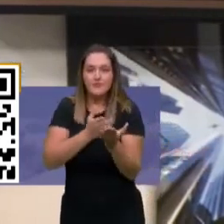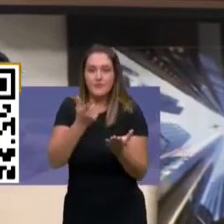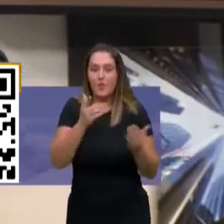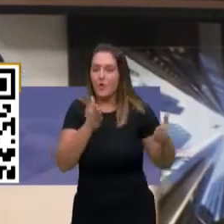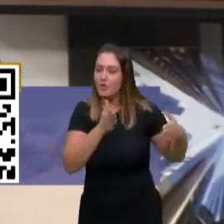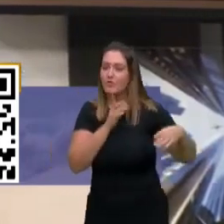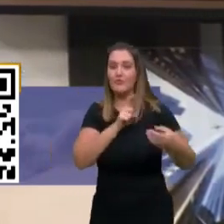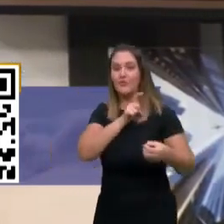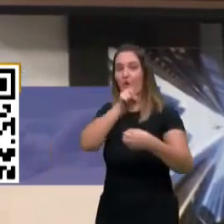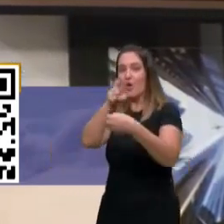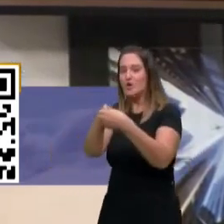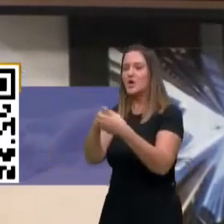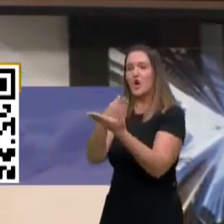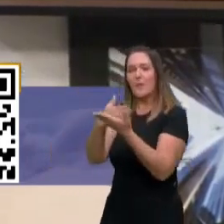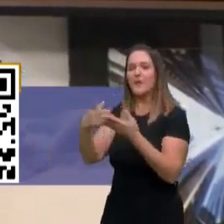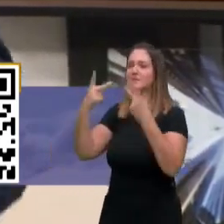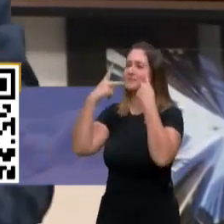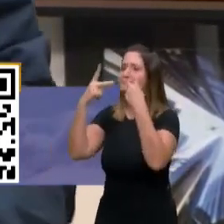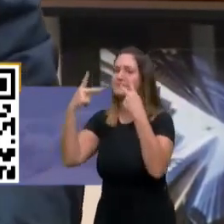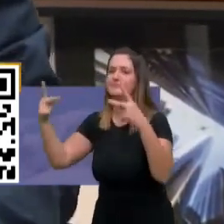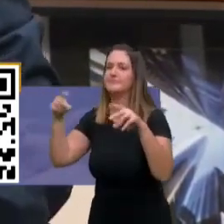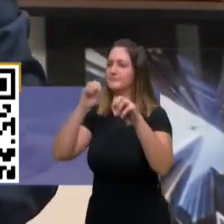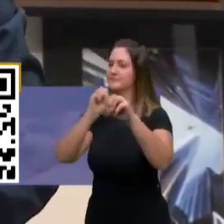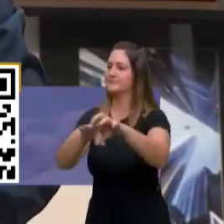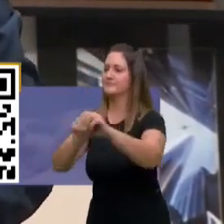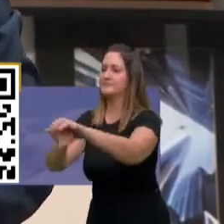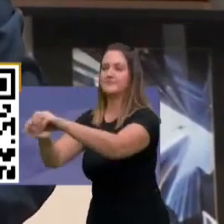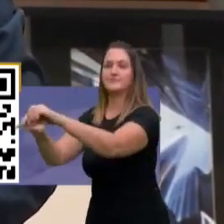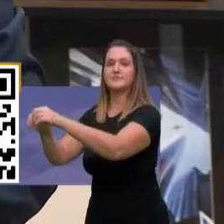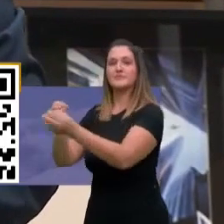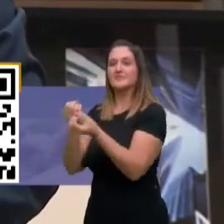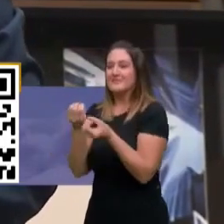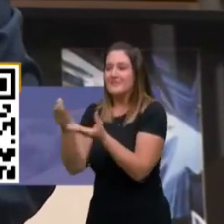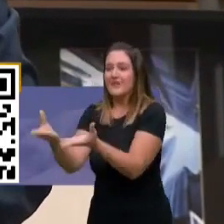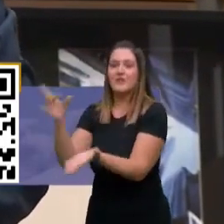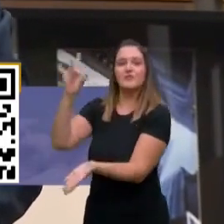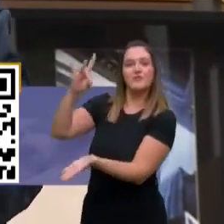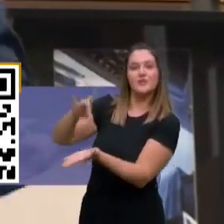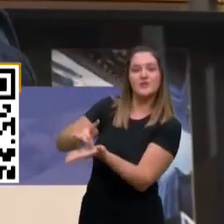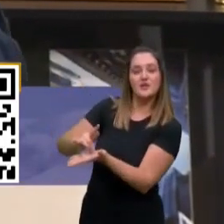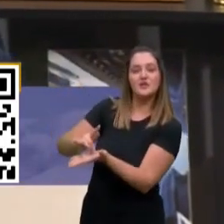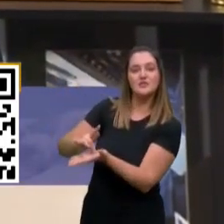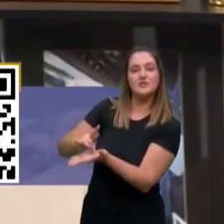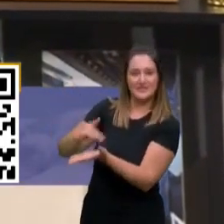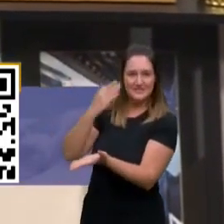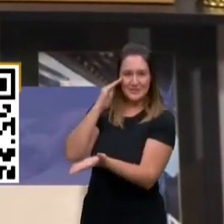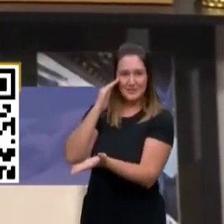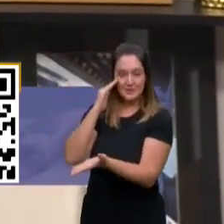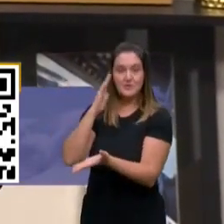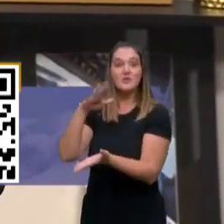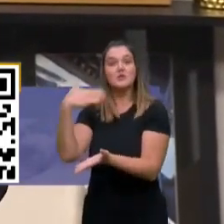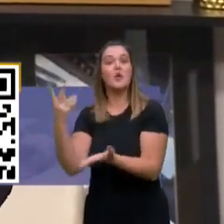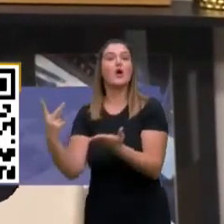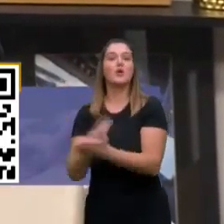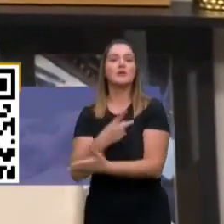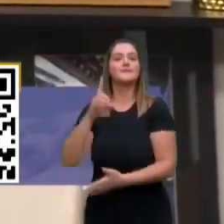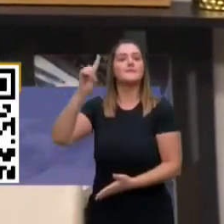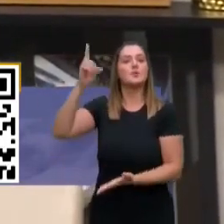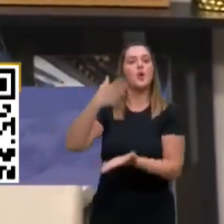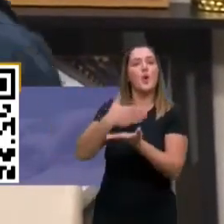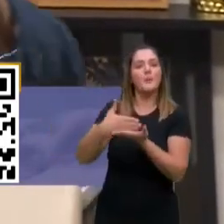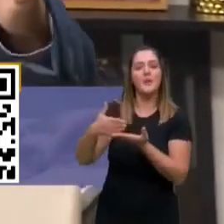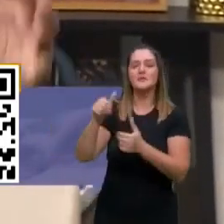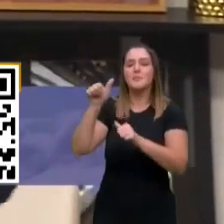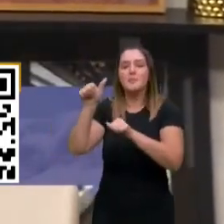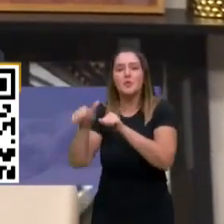agora a pregar a verdade e a restaurar a verdade. Entendeu, irmão? E o que acontece? Deus começa um